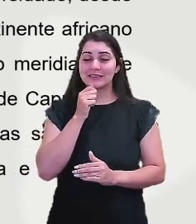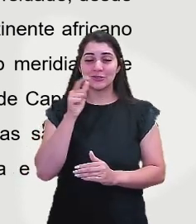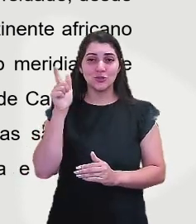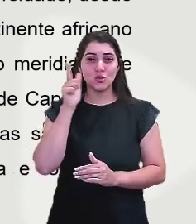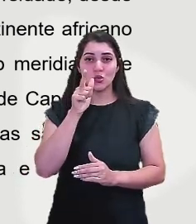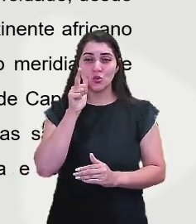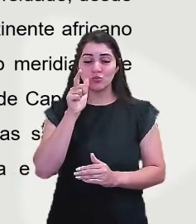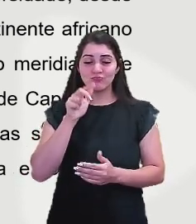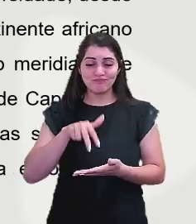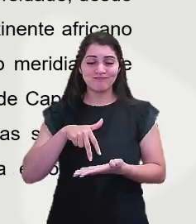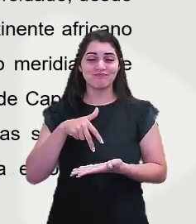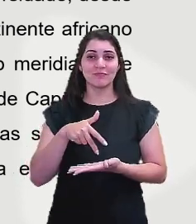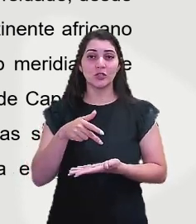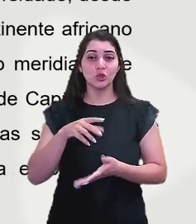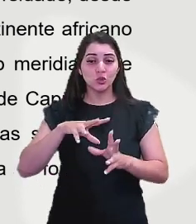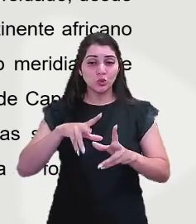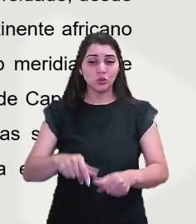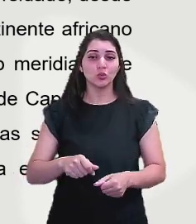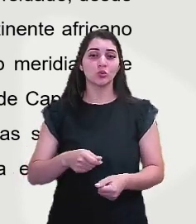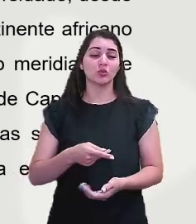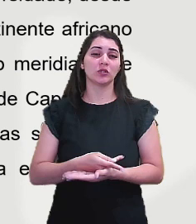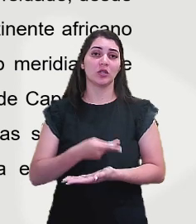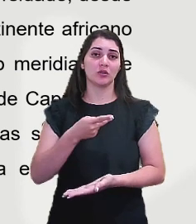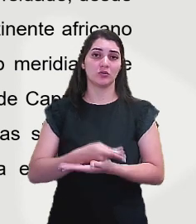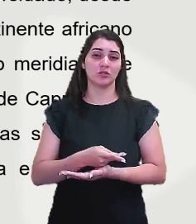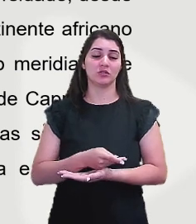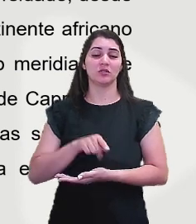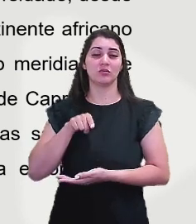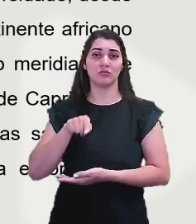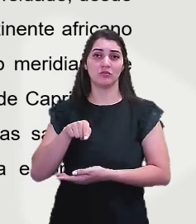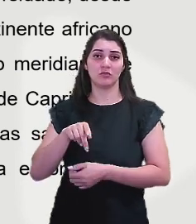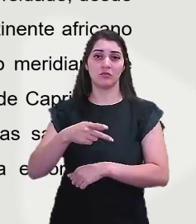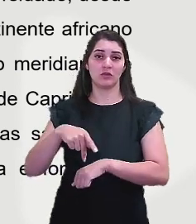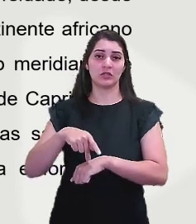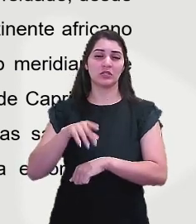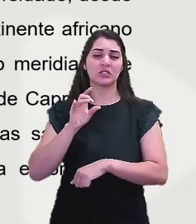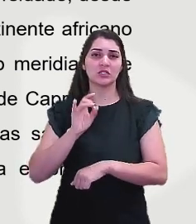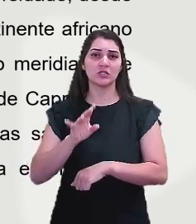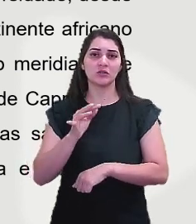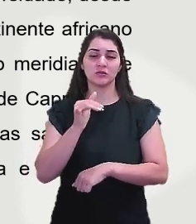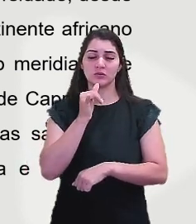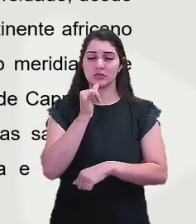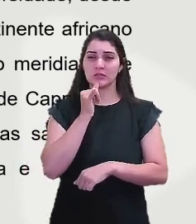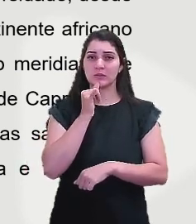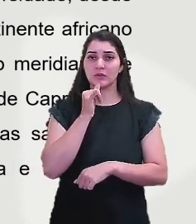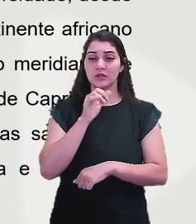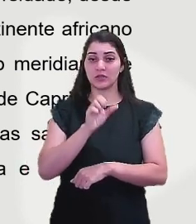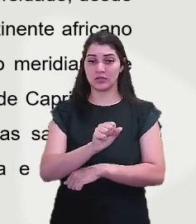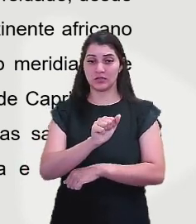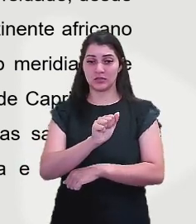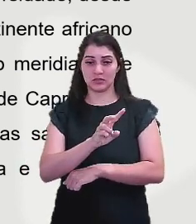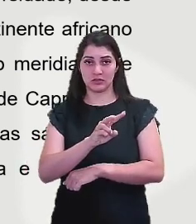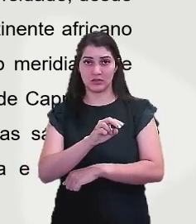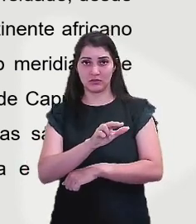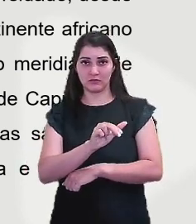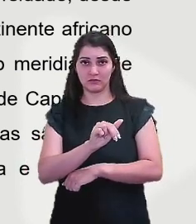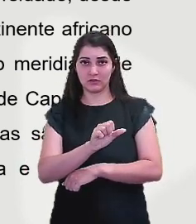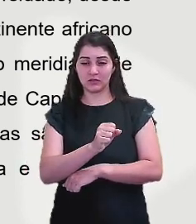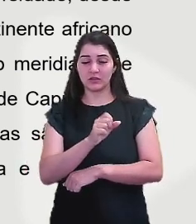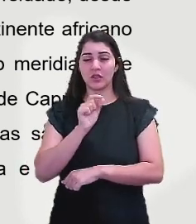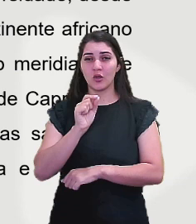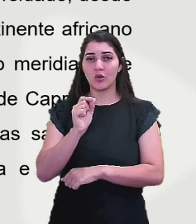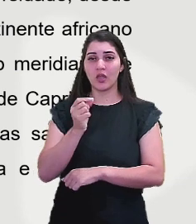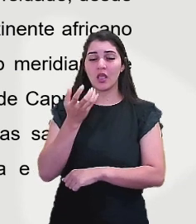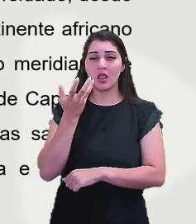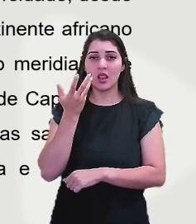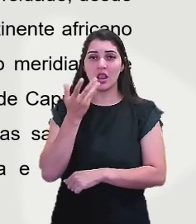tudo que aconteceu com ela. A África não só é conhecida pelas suas savanas, como eu cito aí, né? Pelos leões, por